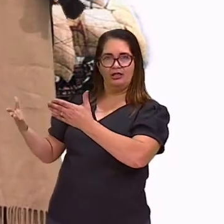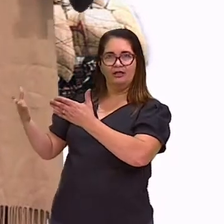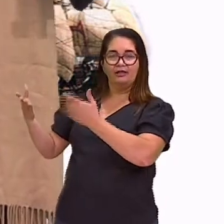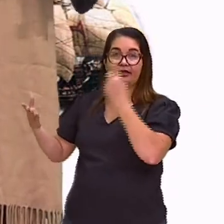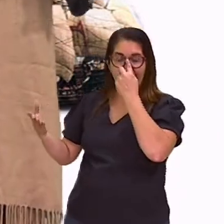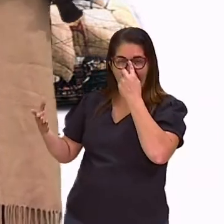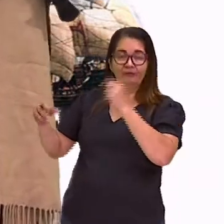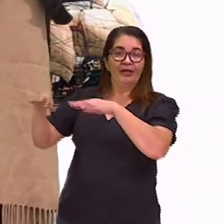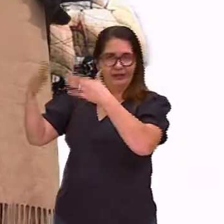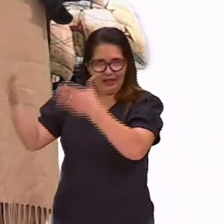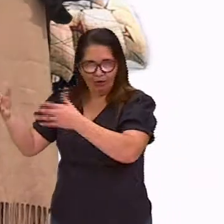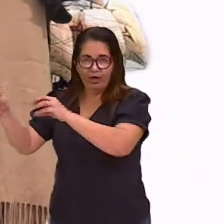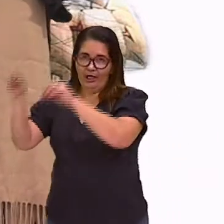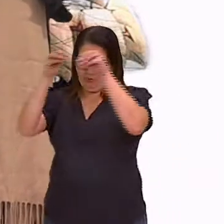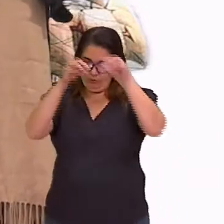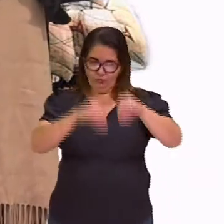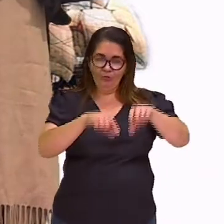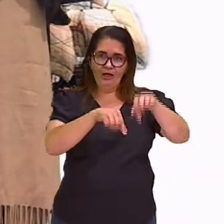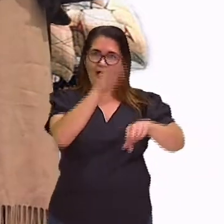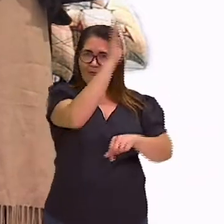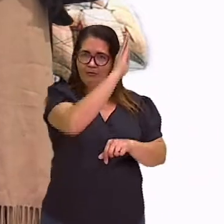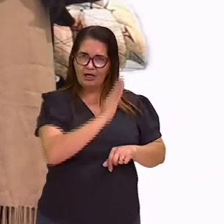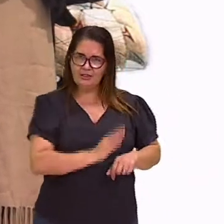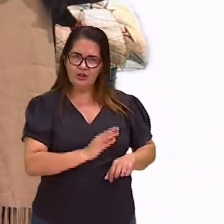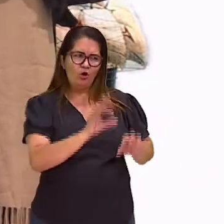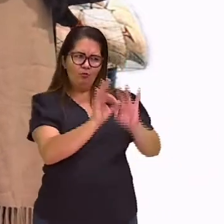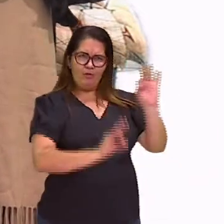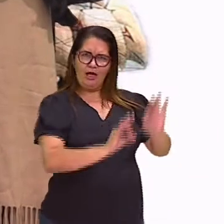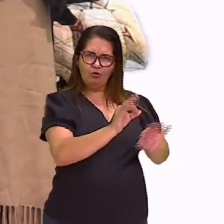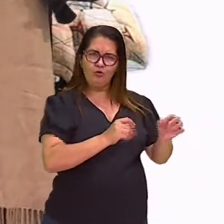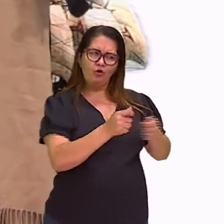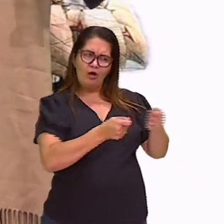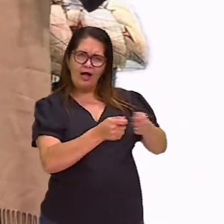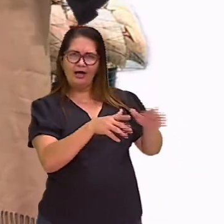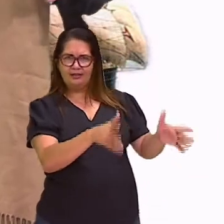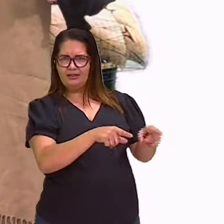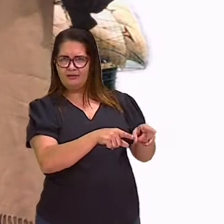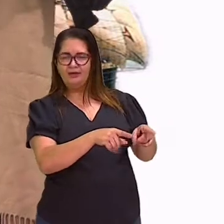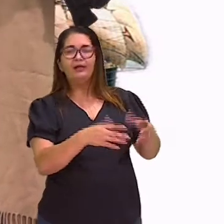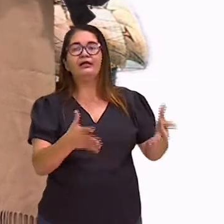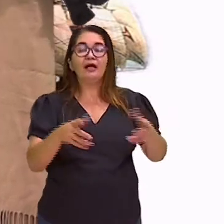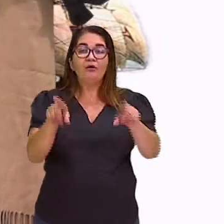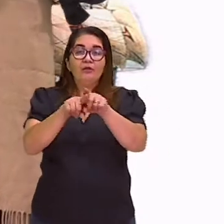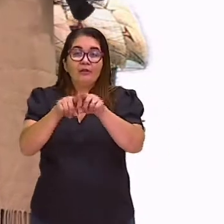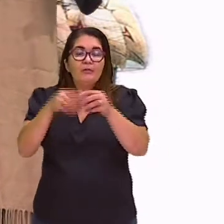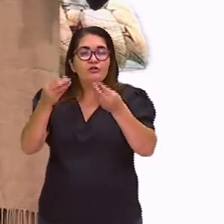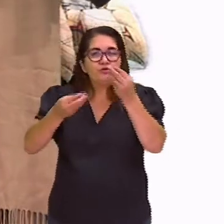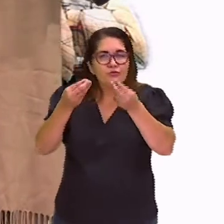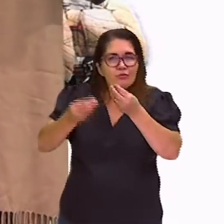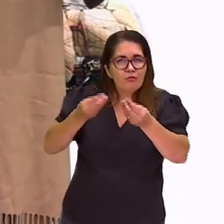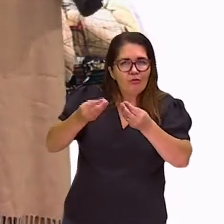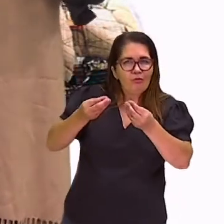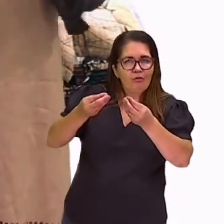mobilização popular contra os holandeses, motivada pela Guerra de